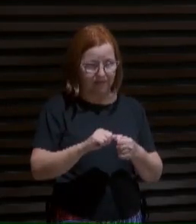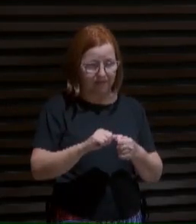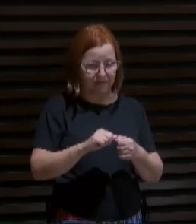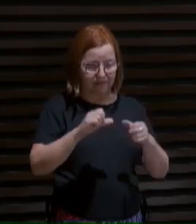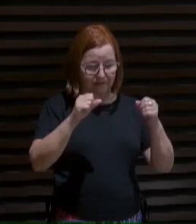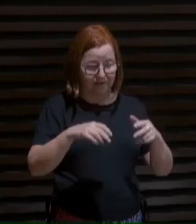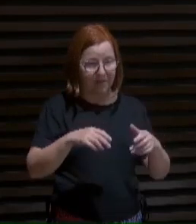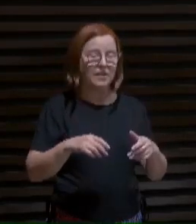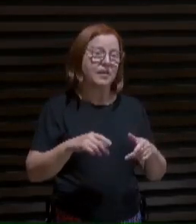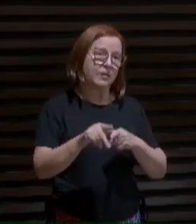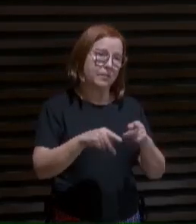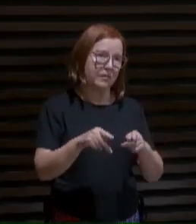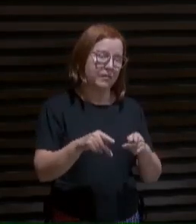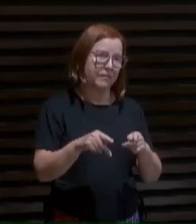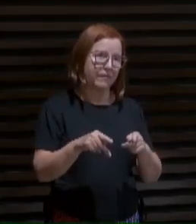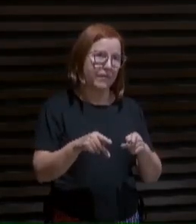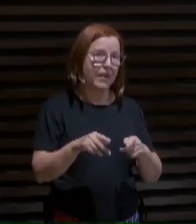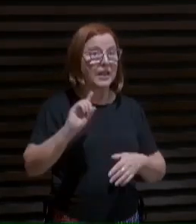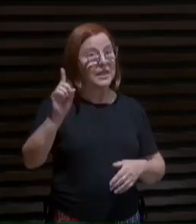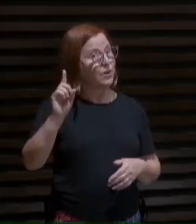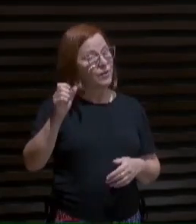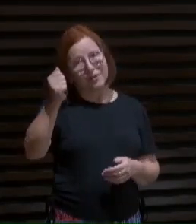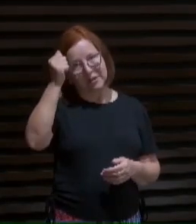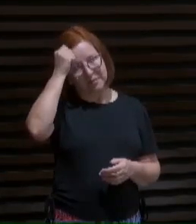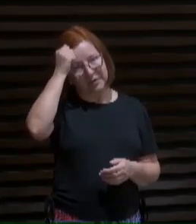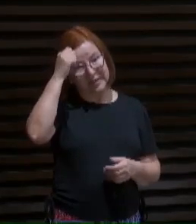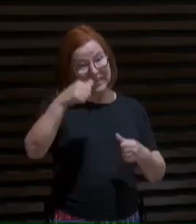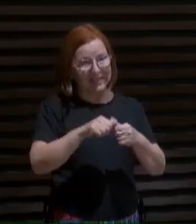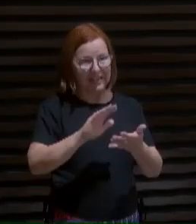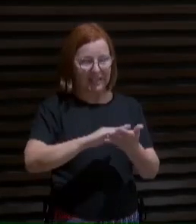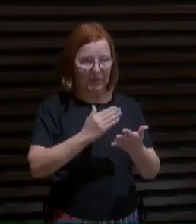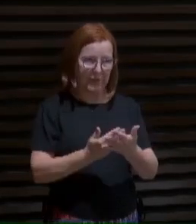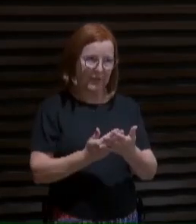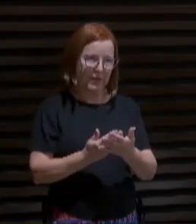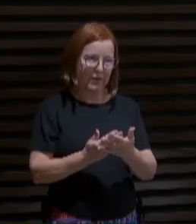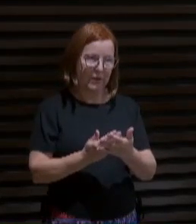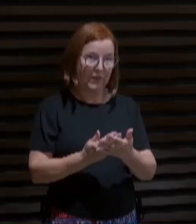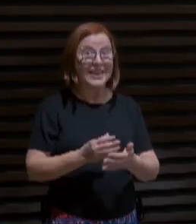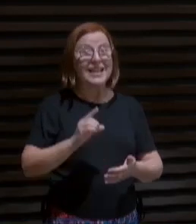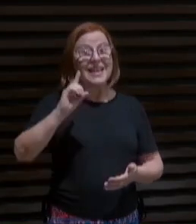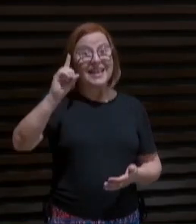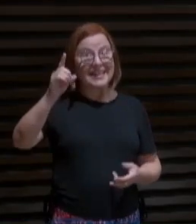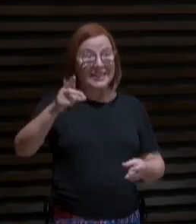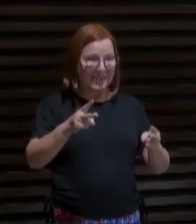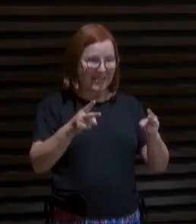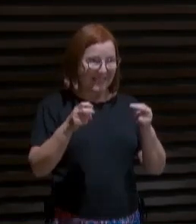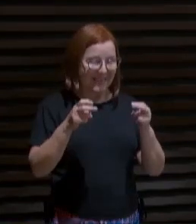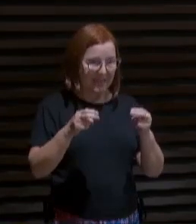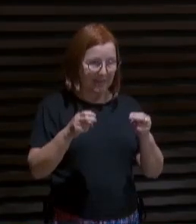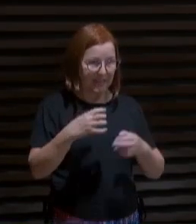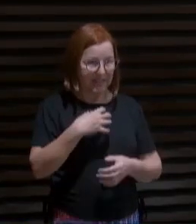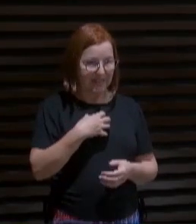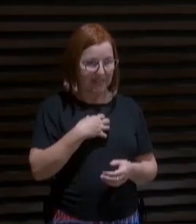o coração. Deus não se arrepende. Essa tradução, Deus percebeu que a